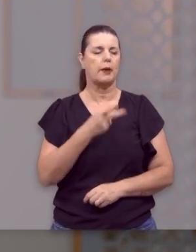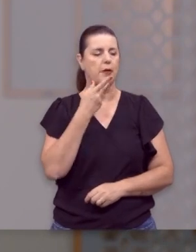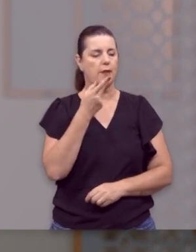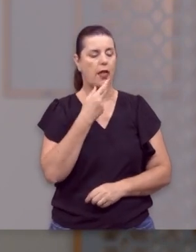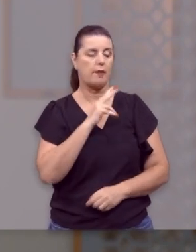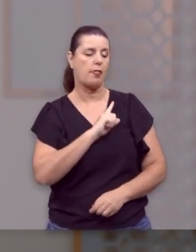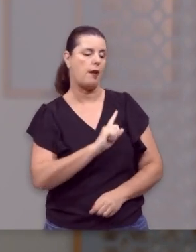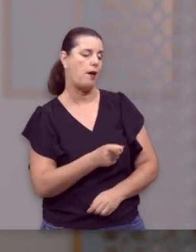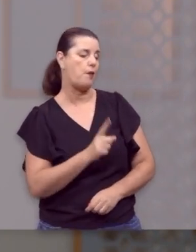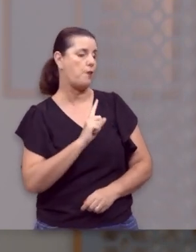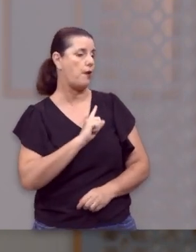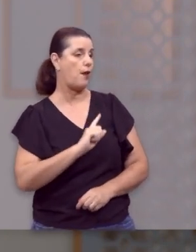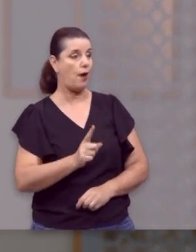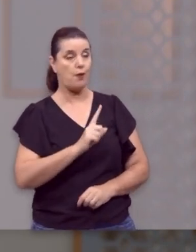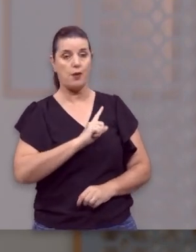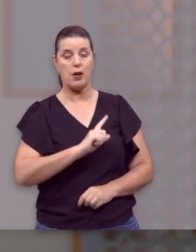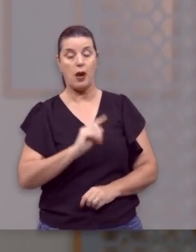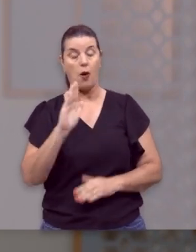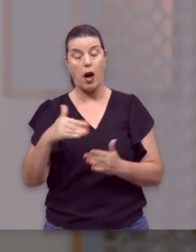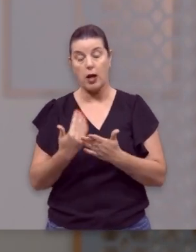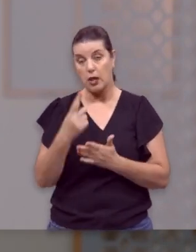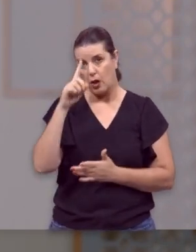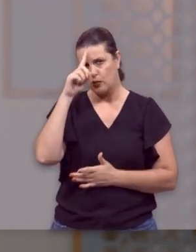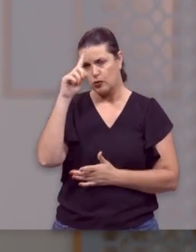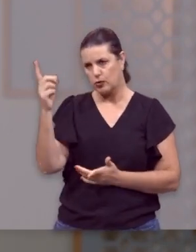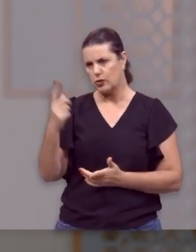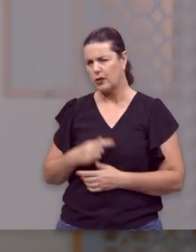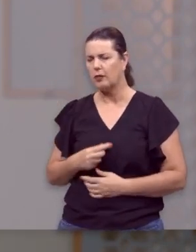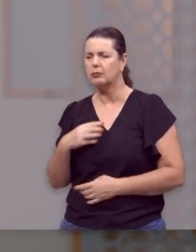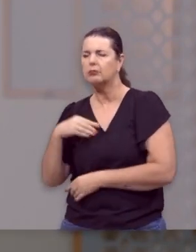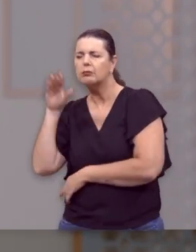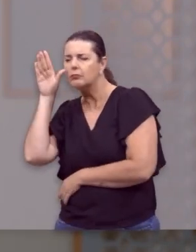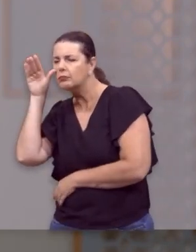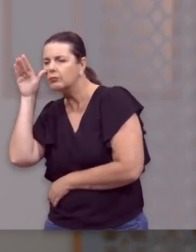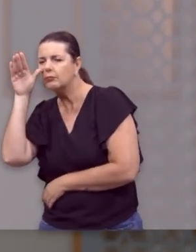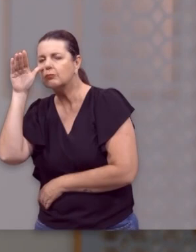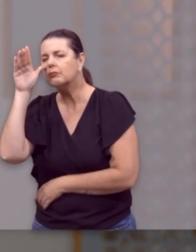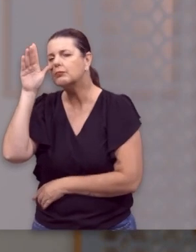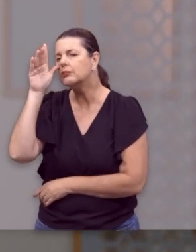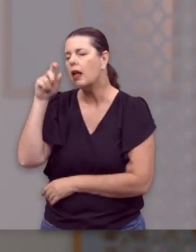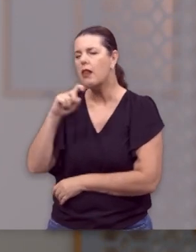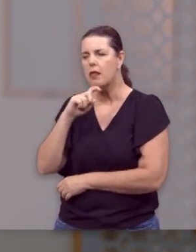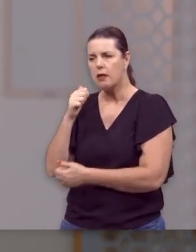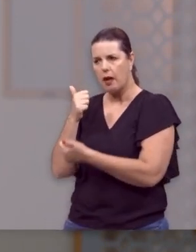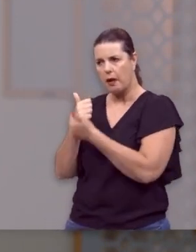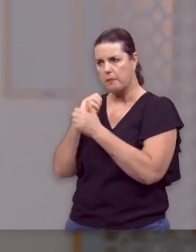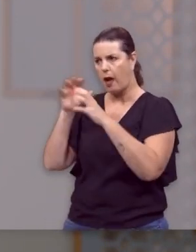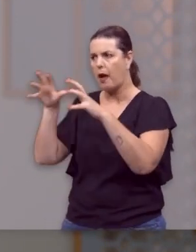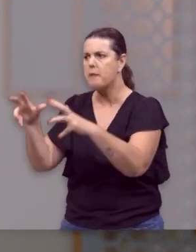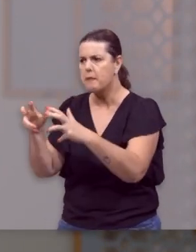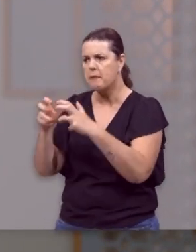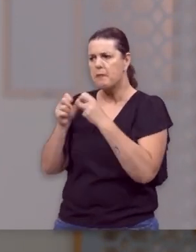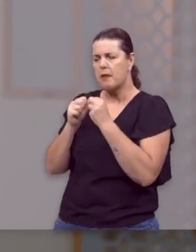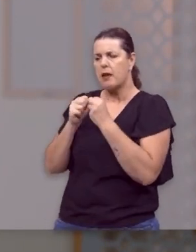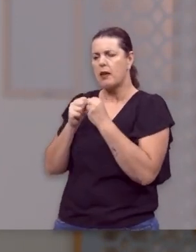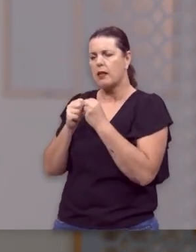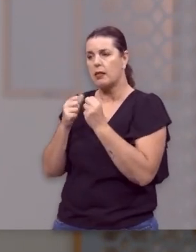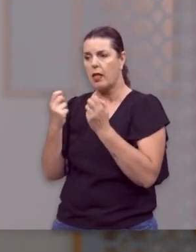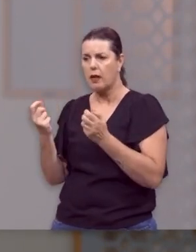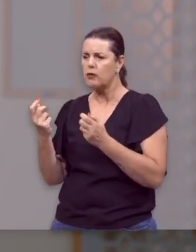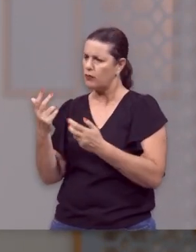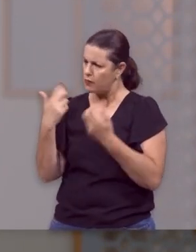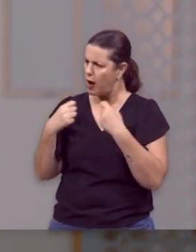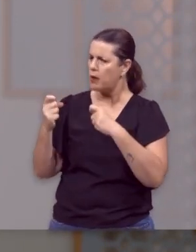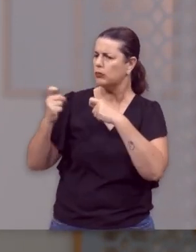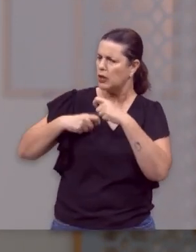não. Até o dia que essa mulher espreita José, não tinha ninguém por perto. Ela agarra José e diz, deita-te